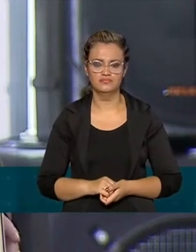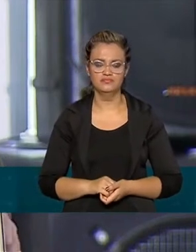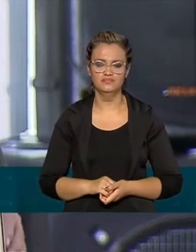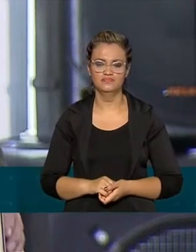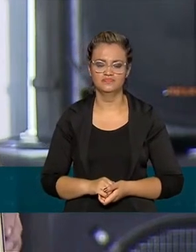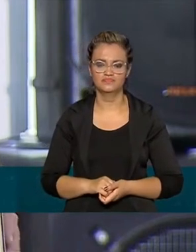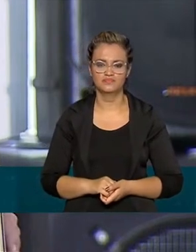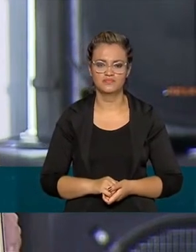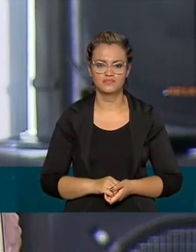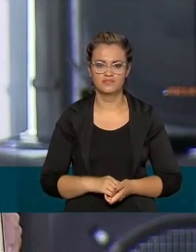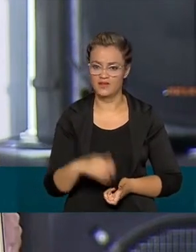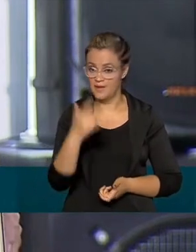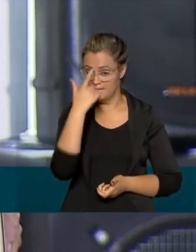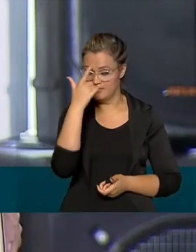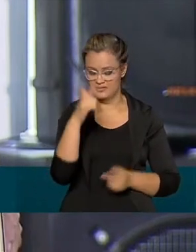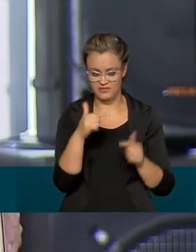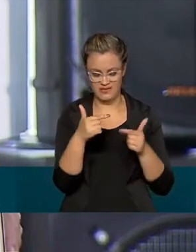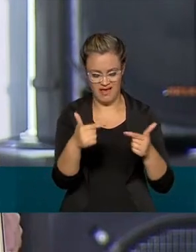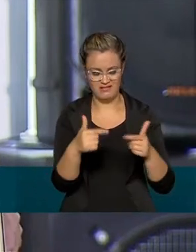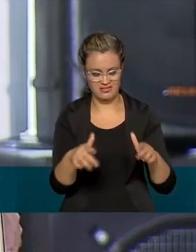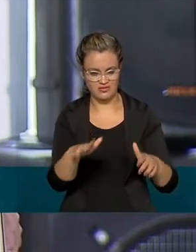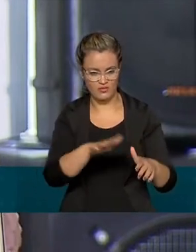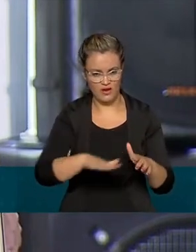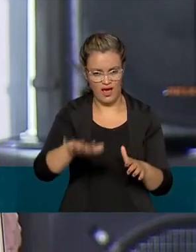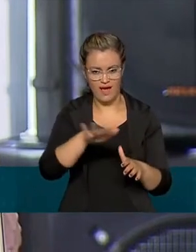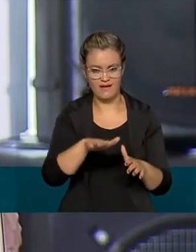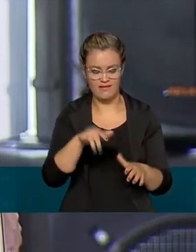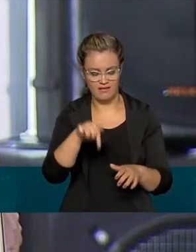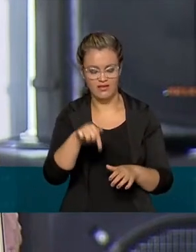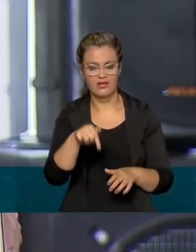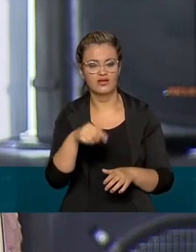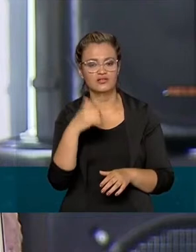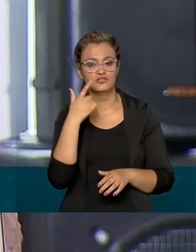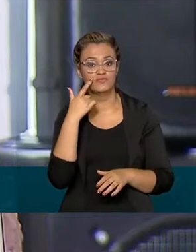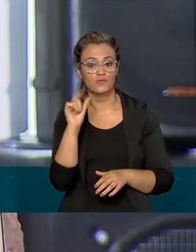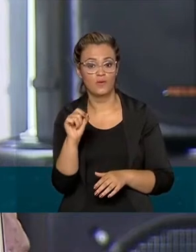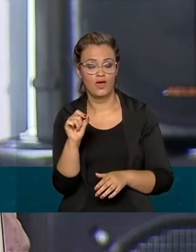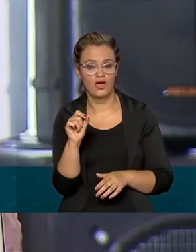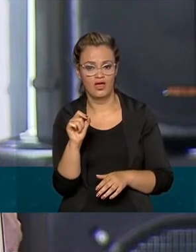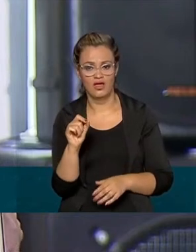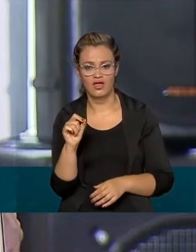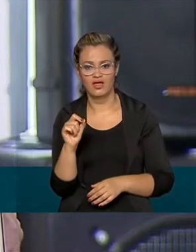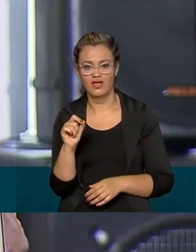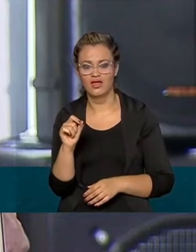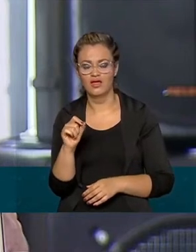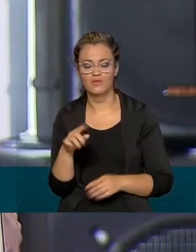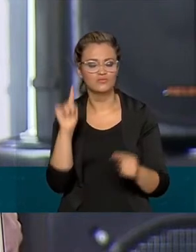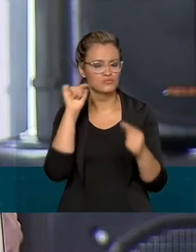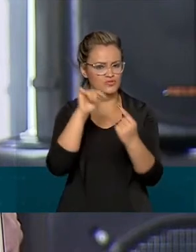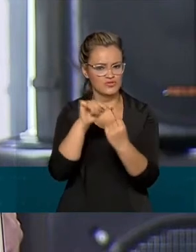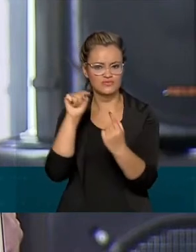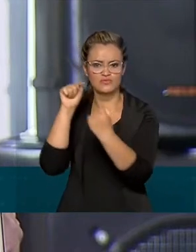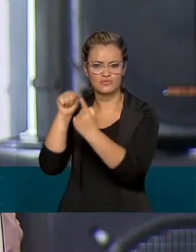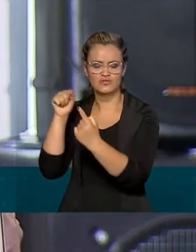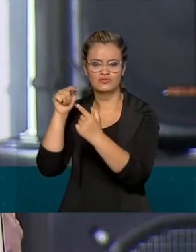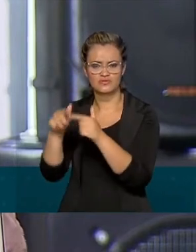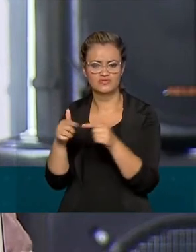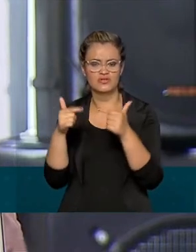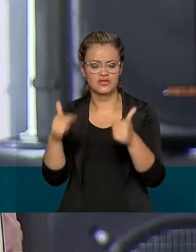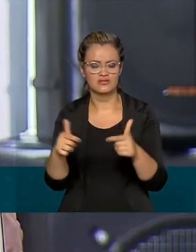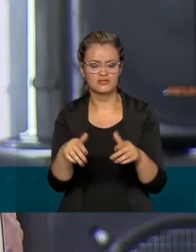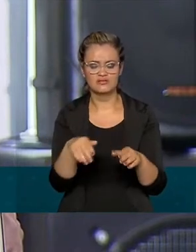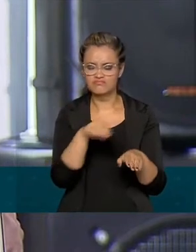Na vertente das operações terrestres, cabe destacar a consecução de todos os objetivos